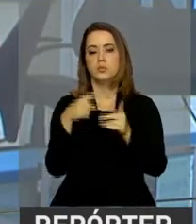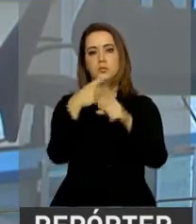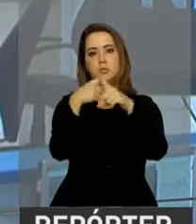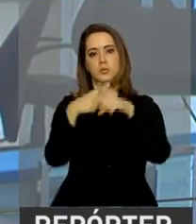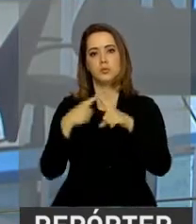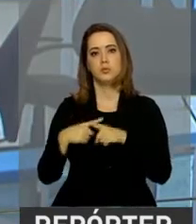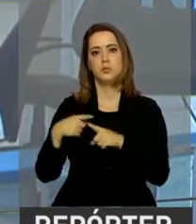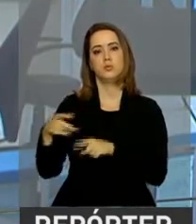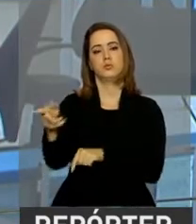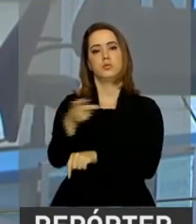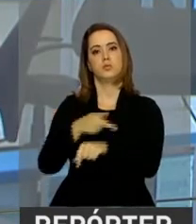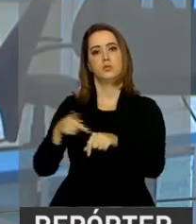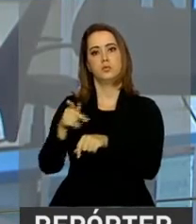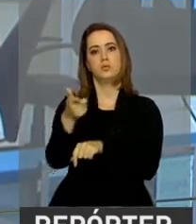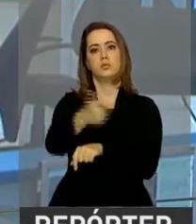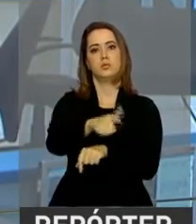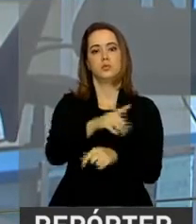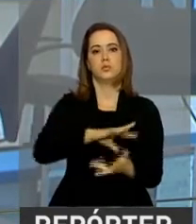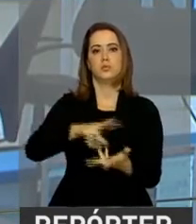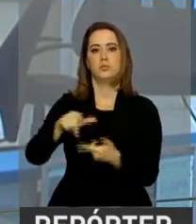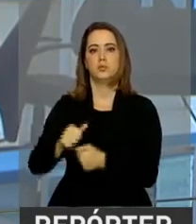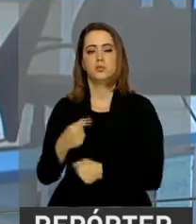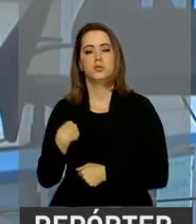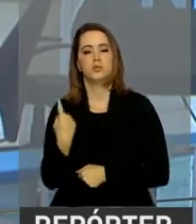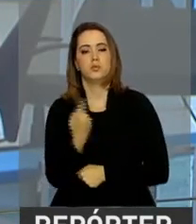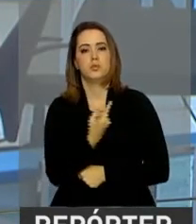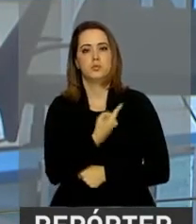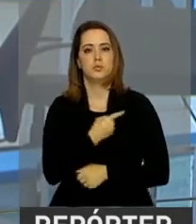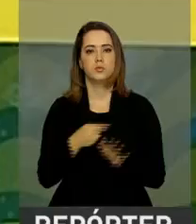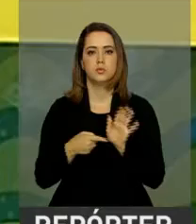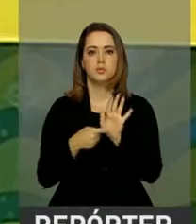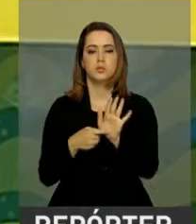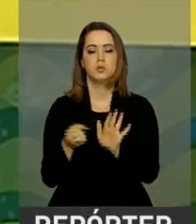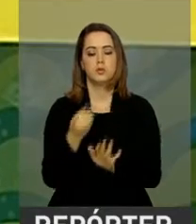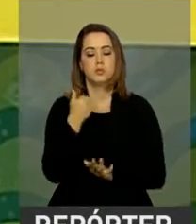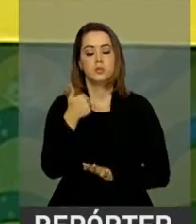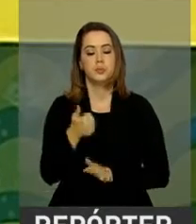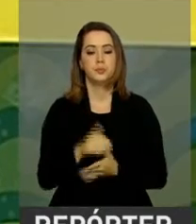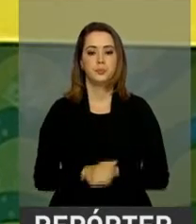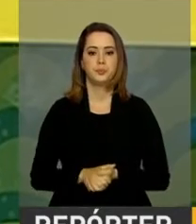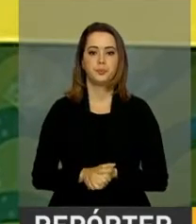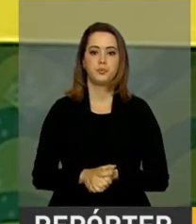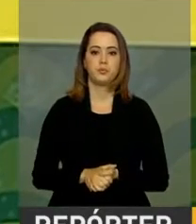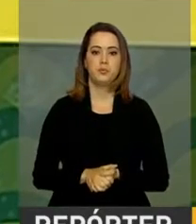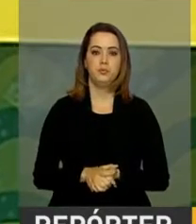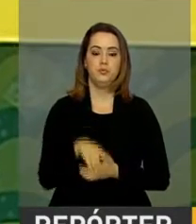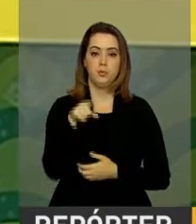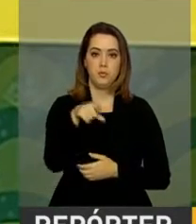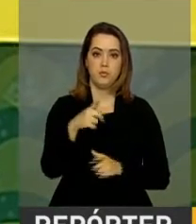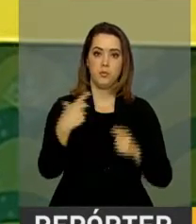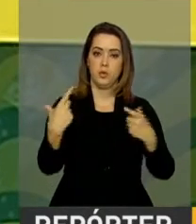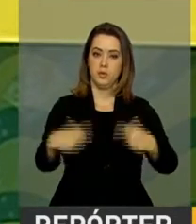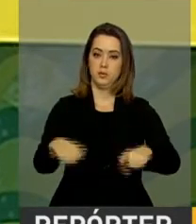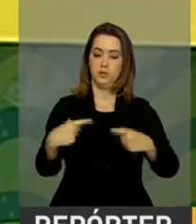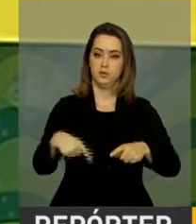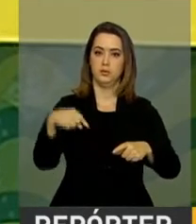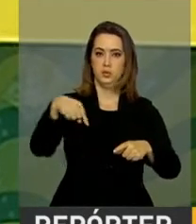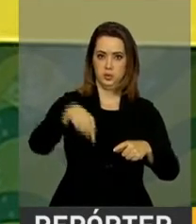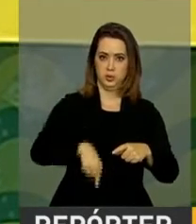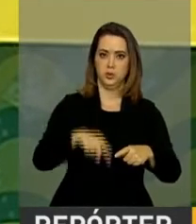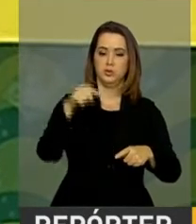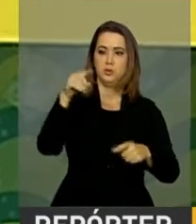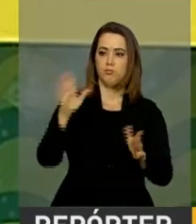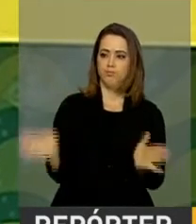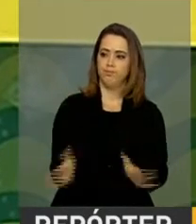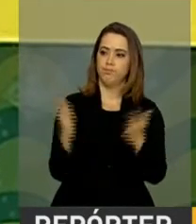ótima oportunidade para mostrar o que temos de melhor. Essa Casa Brasil é o espaço de promoção do Brasil e